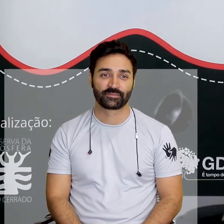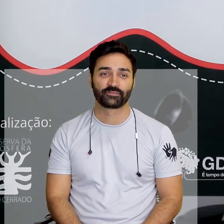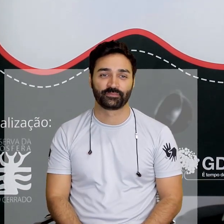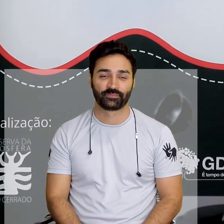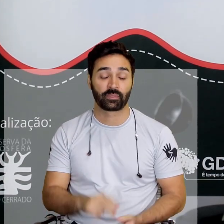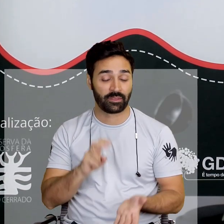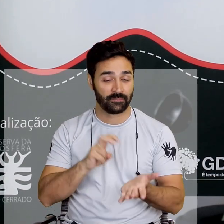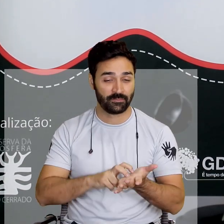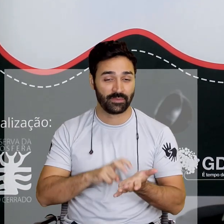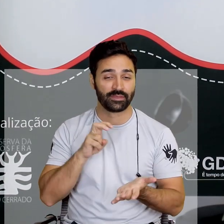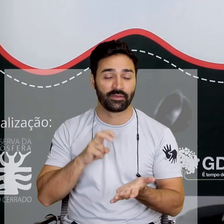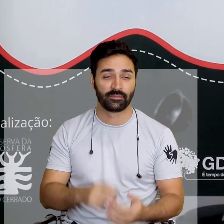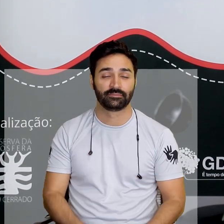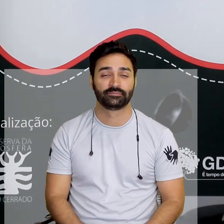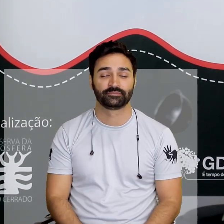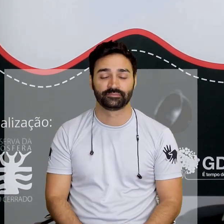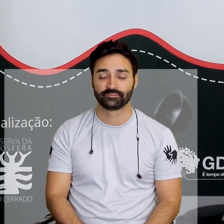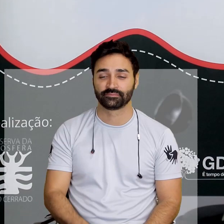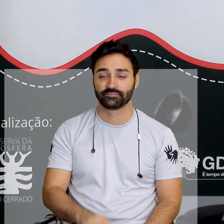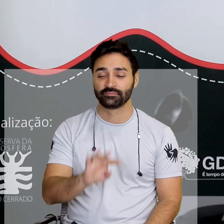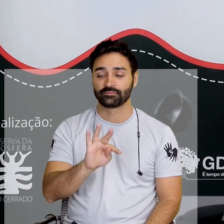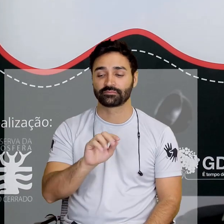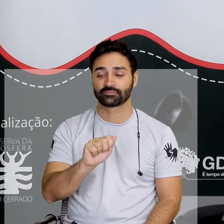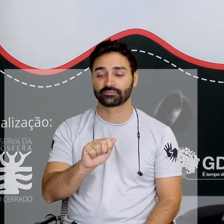Manhã. Tarde.